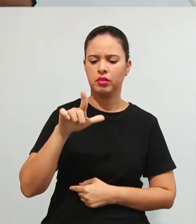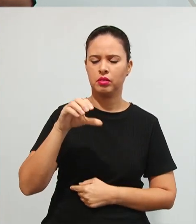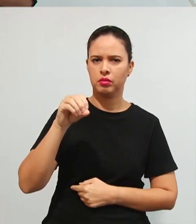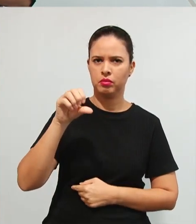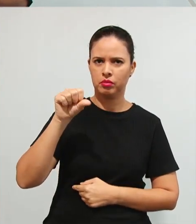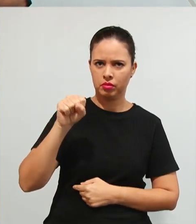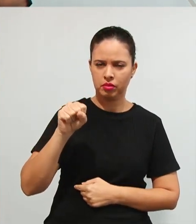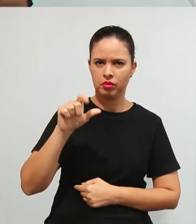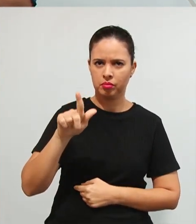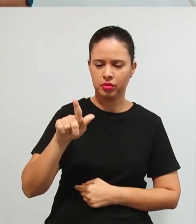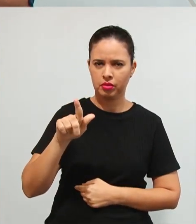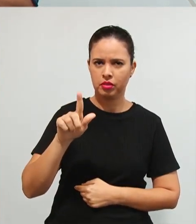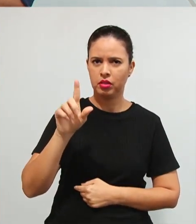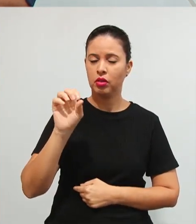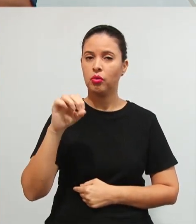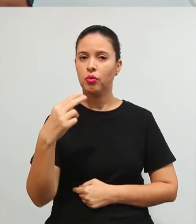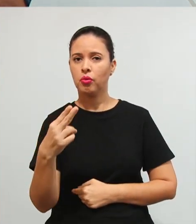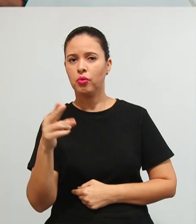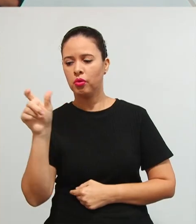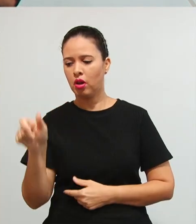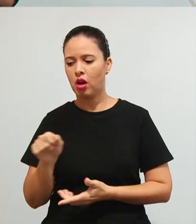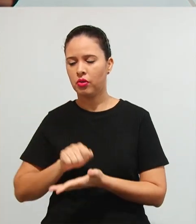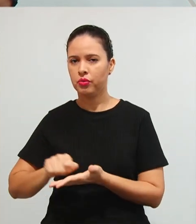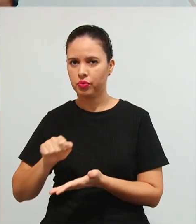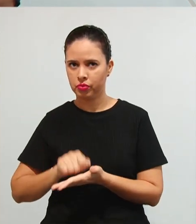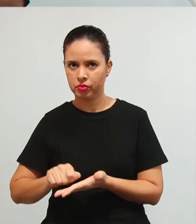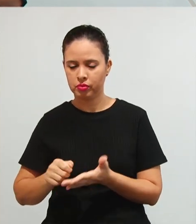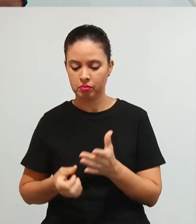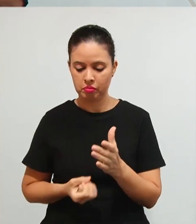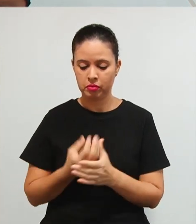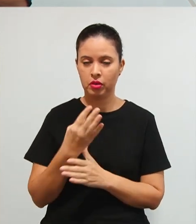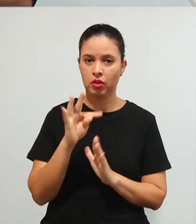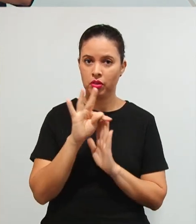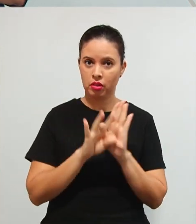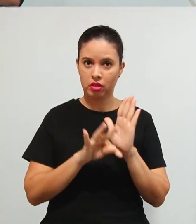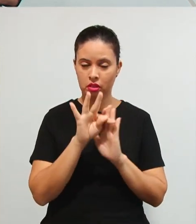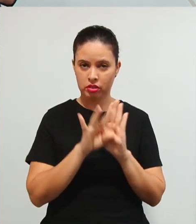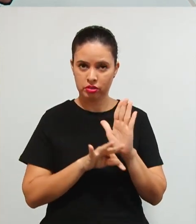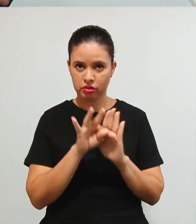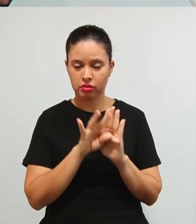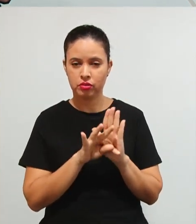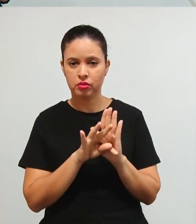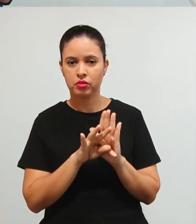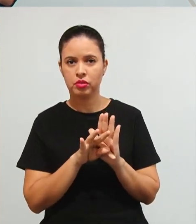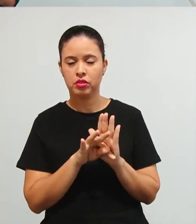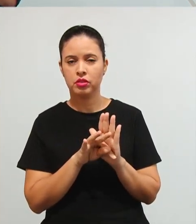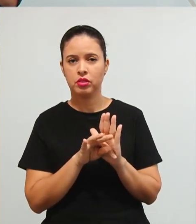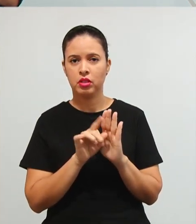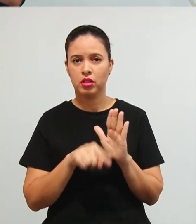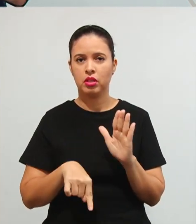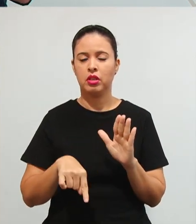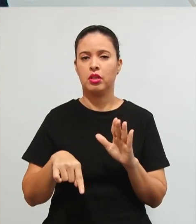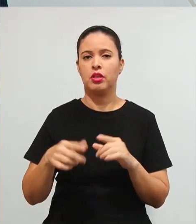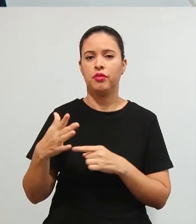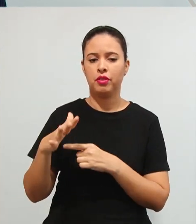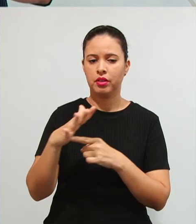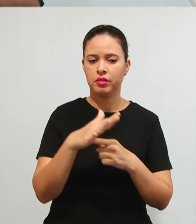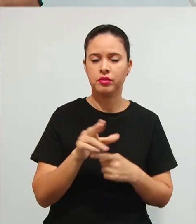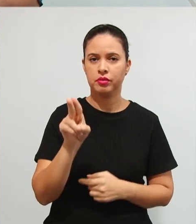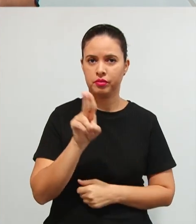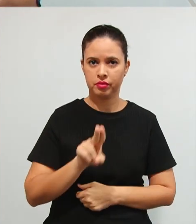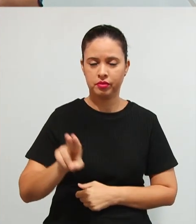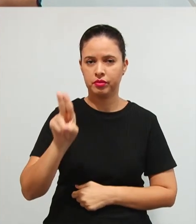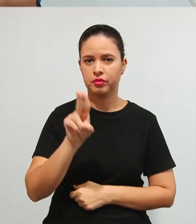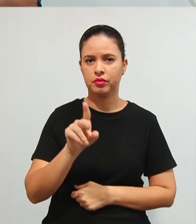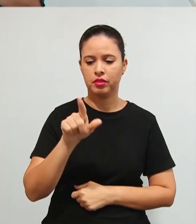é ser autor? Então ele vai produzir um texto, ele vai ser autor, e aí a ferramenta que ele vai utilizar